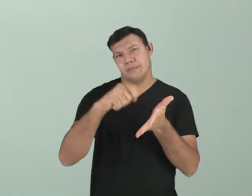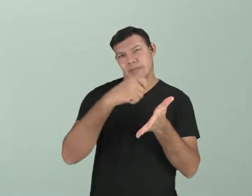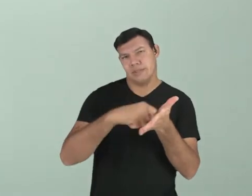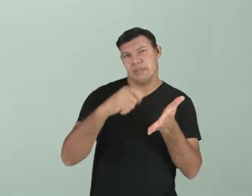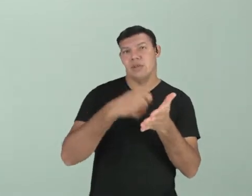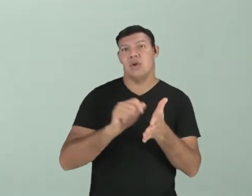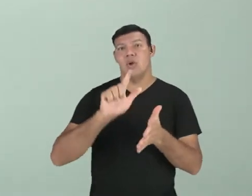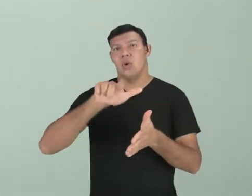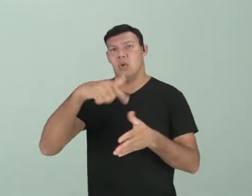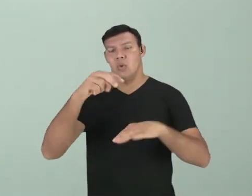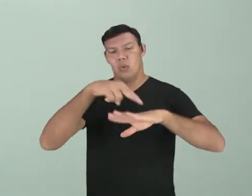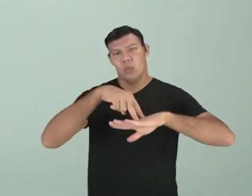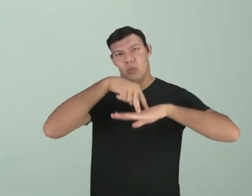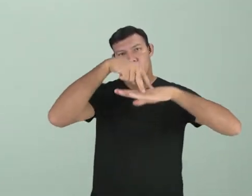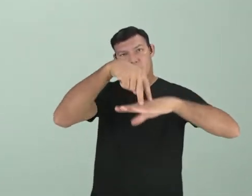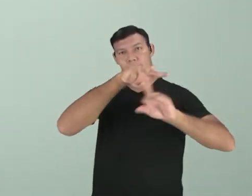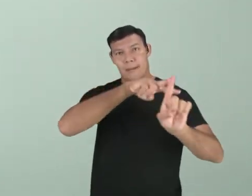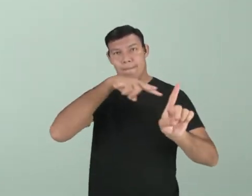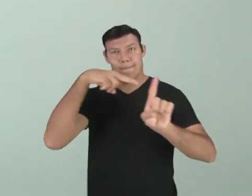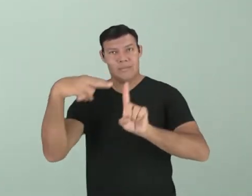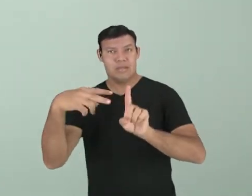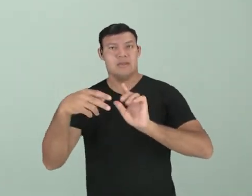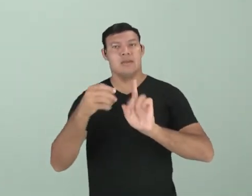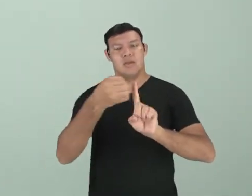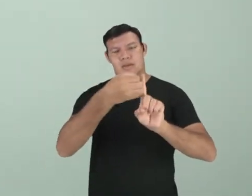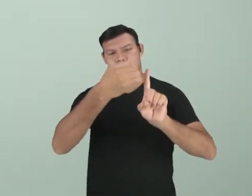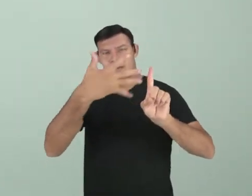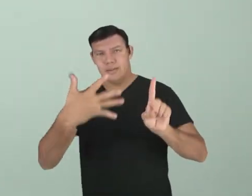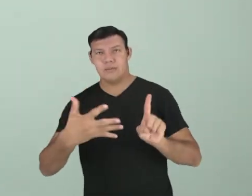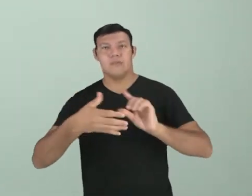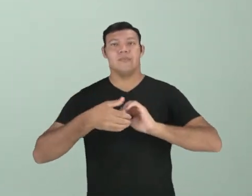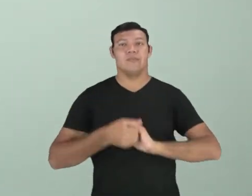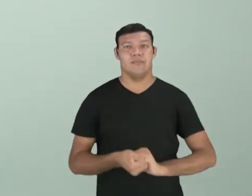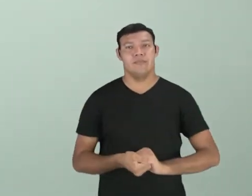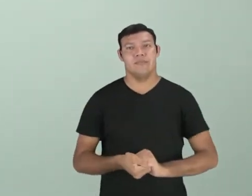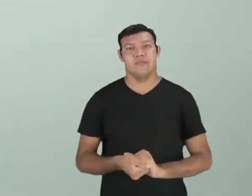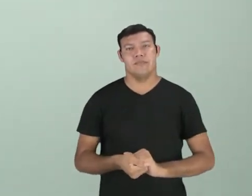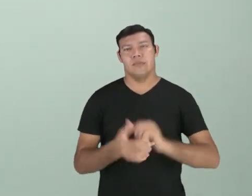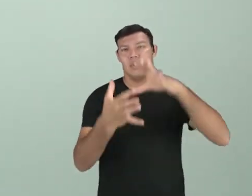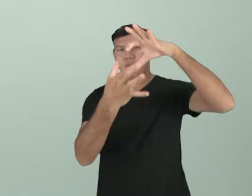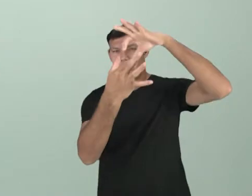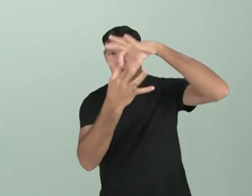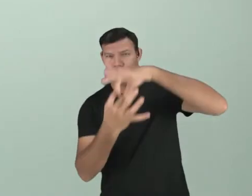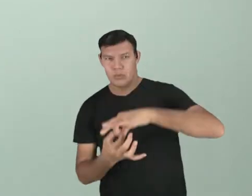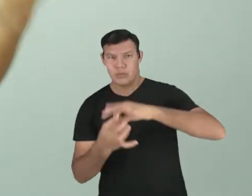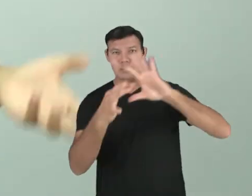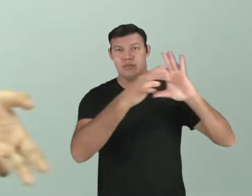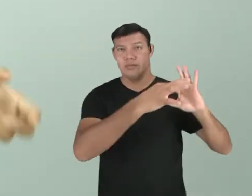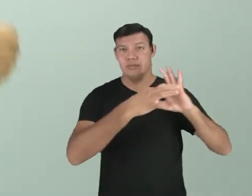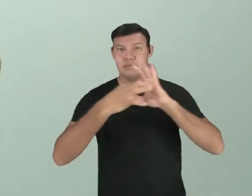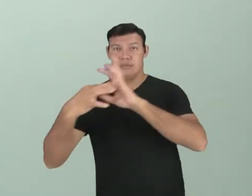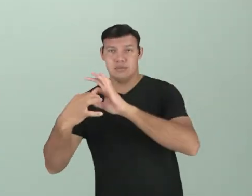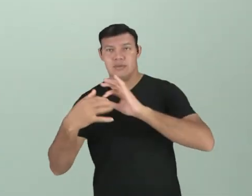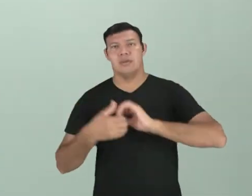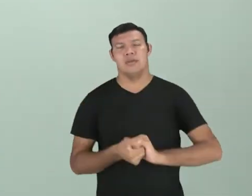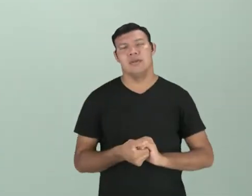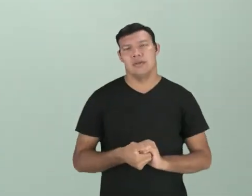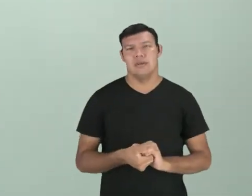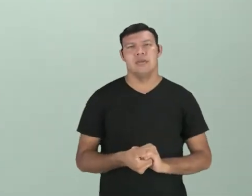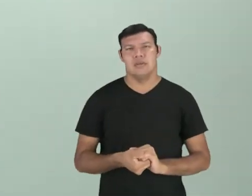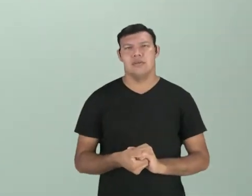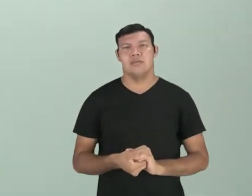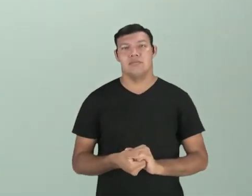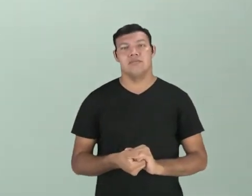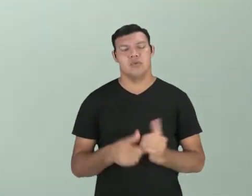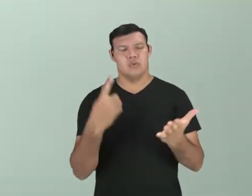com a defesa do seu ponto de vista, com os argumentos, com a coesão, com a coerência. Será que você fugiu do tema? Será que você